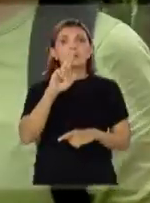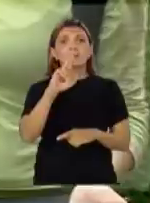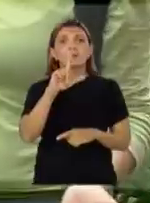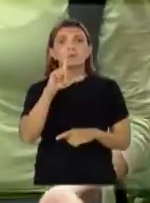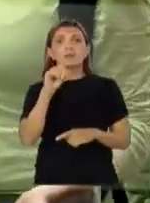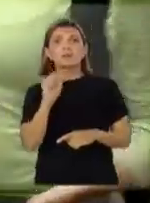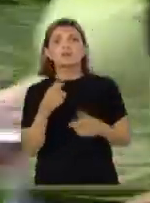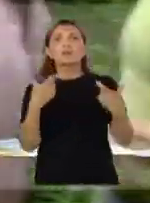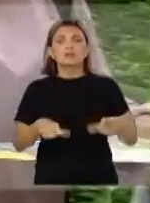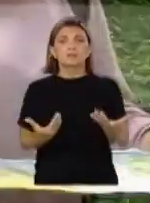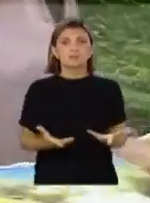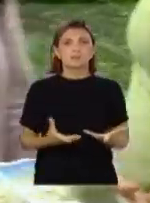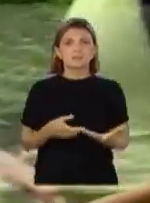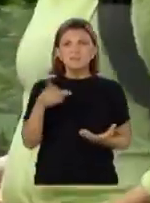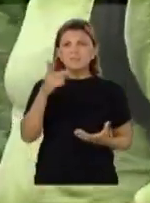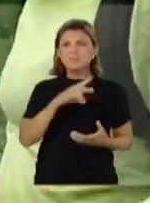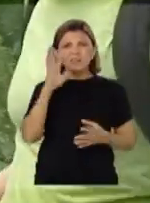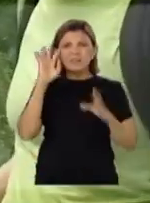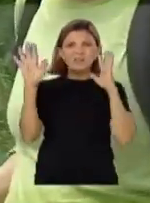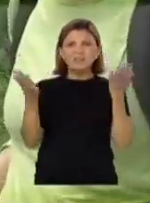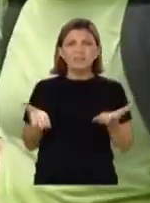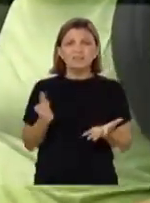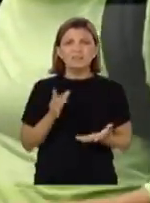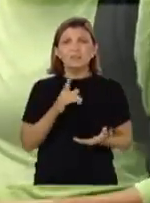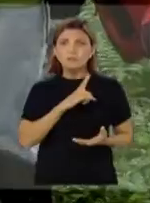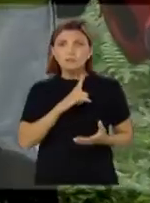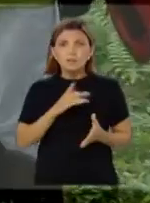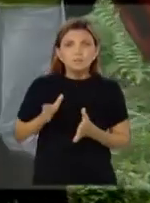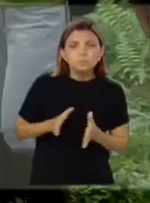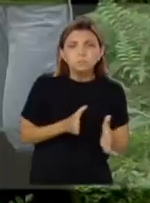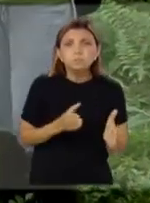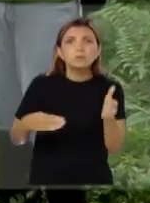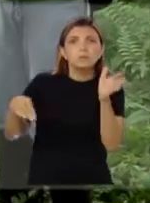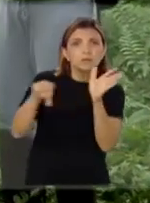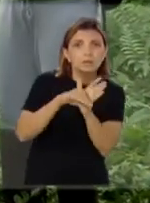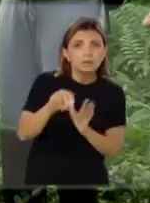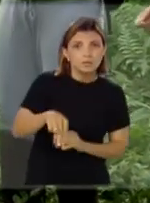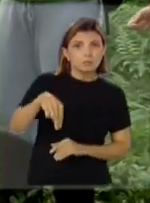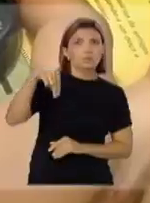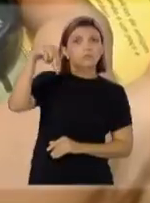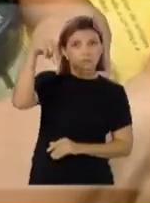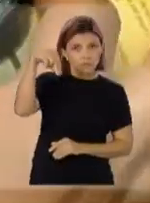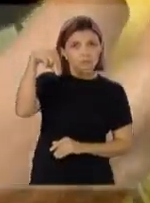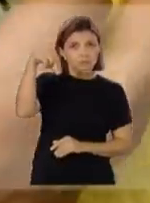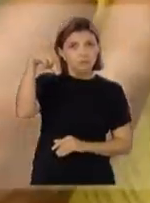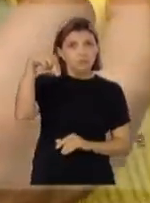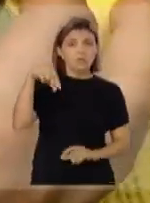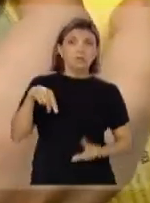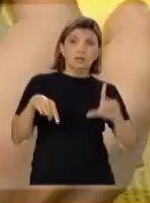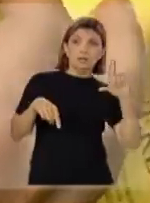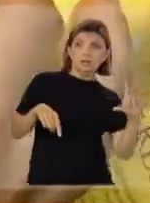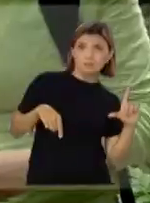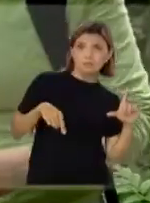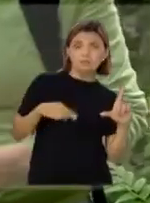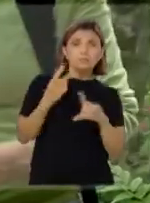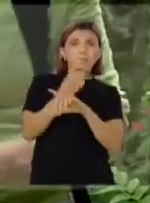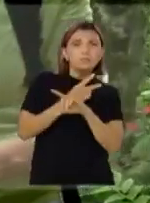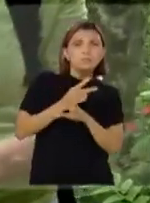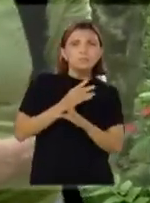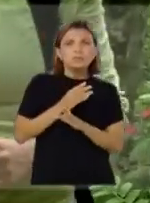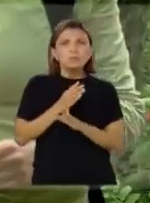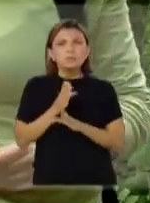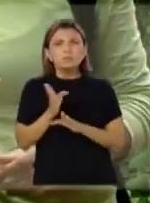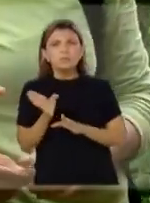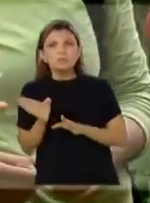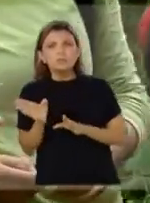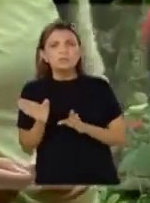Pinguela menor ideia tá agora quem tá comendo mosa é você a trilha aí é sentido Nordeste a gente saiu dela sentido Leste Então é só a